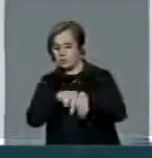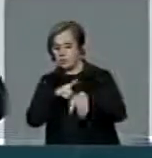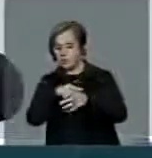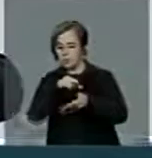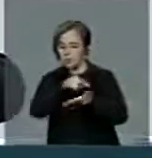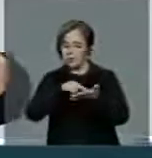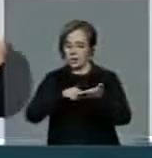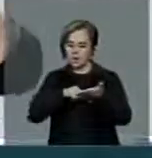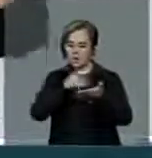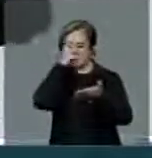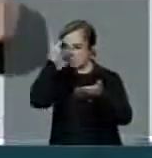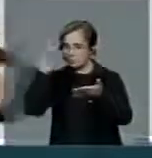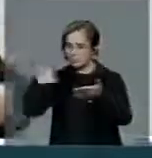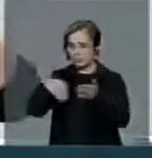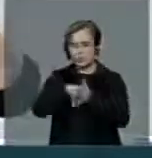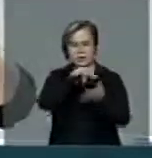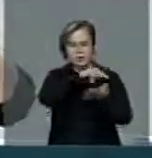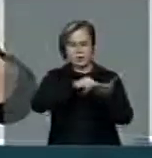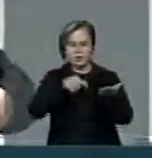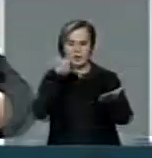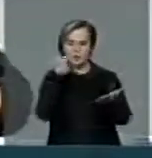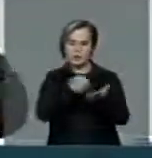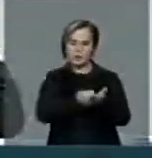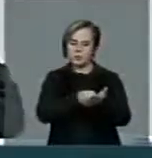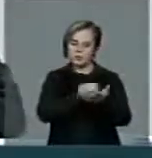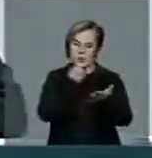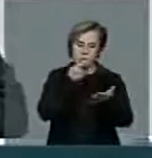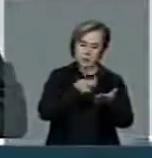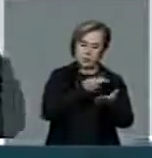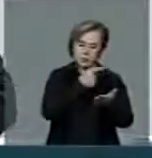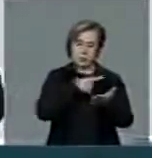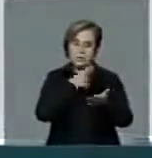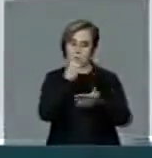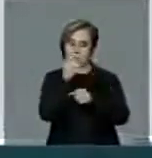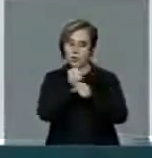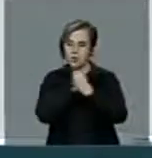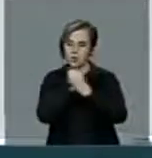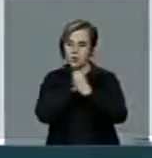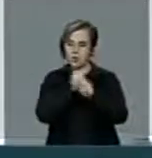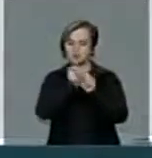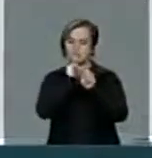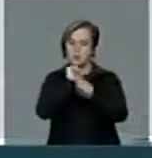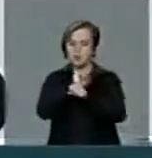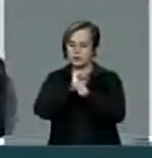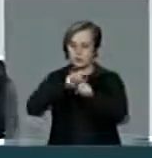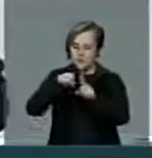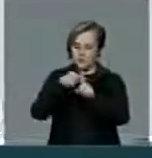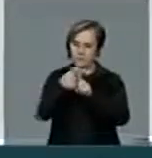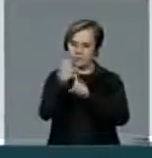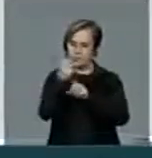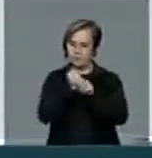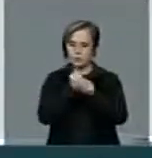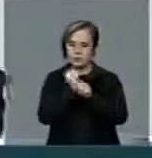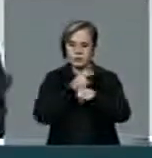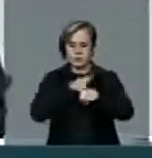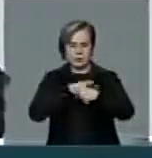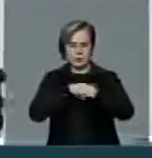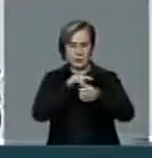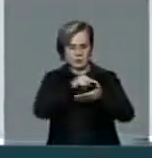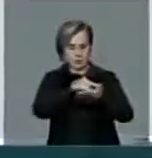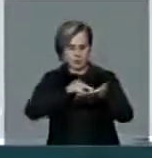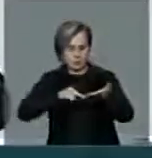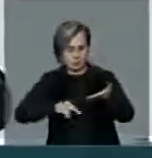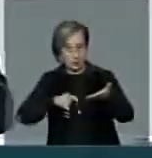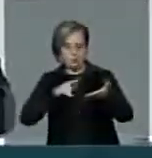cadastro, o cadastro é obrigatório, é declaratório. Ele tem 1 ano, prorrogar mais 1 ano para fazer. Enquanto estiver fazendo o cadastro, ele